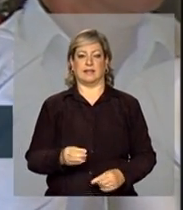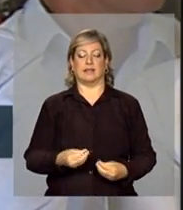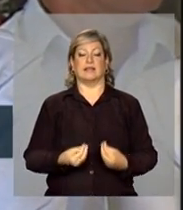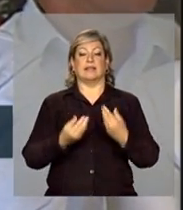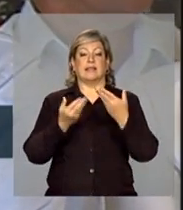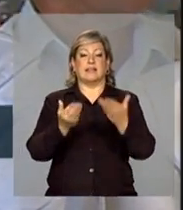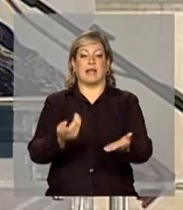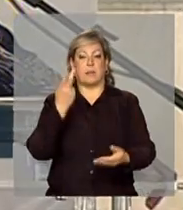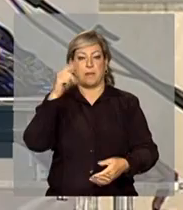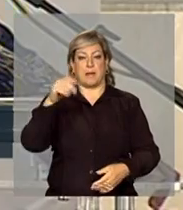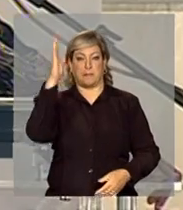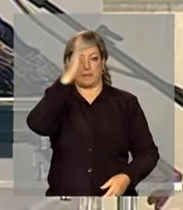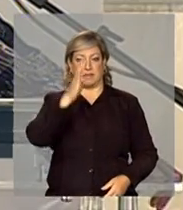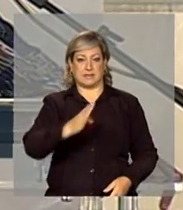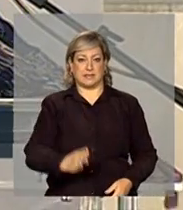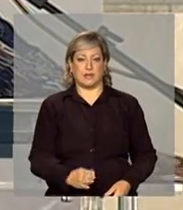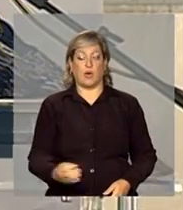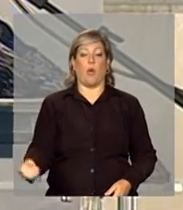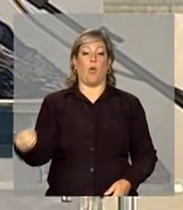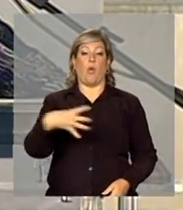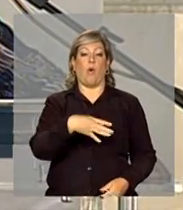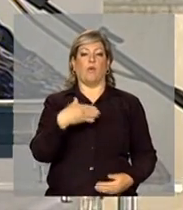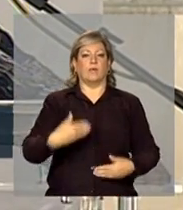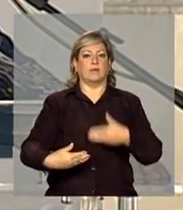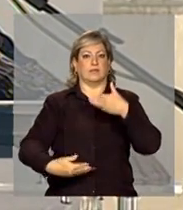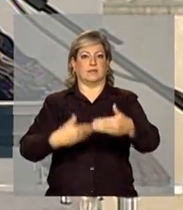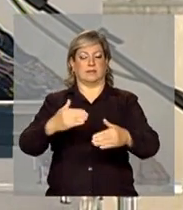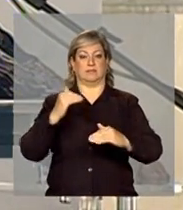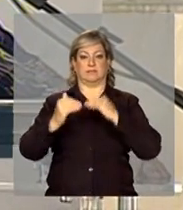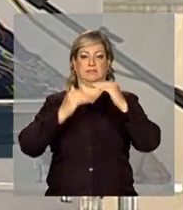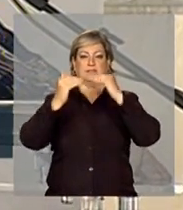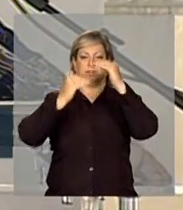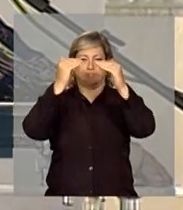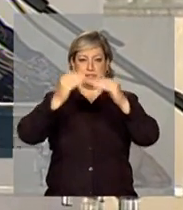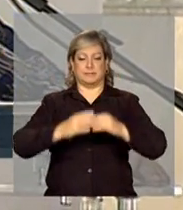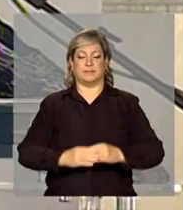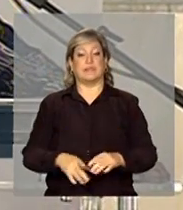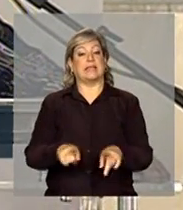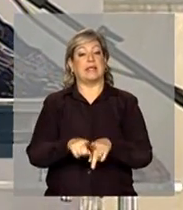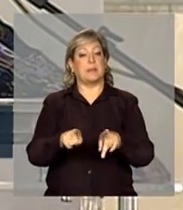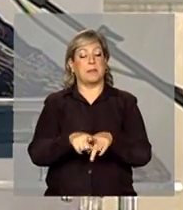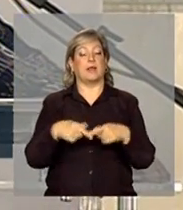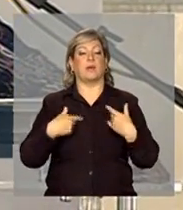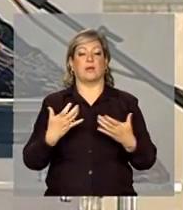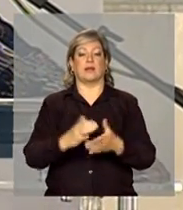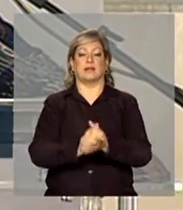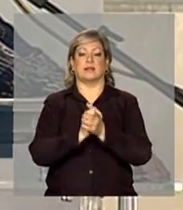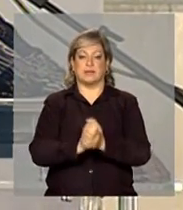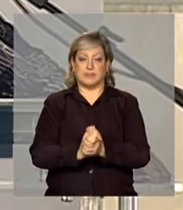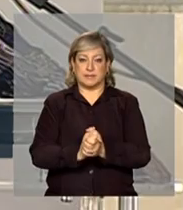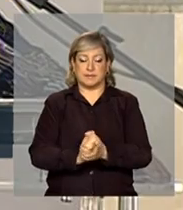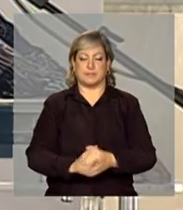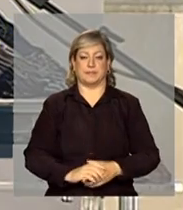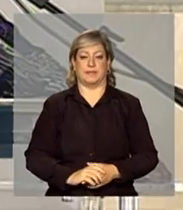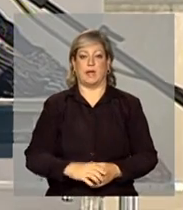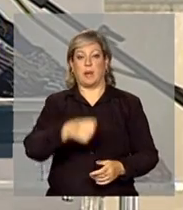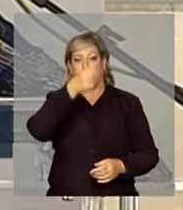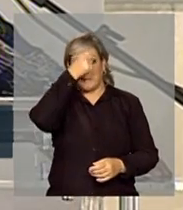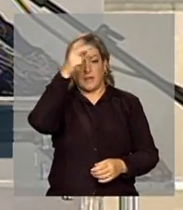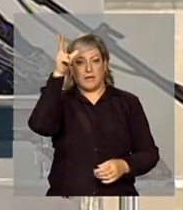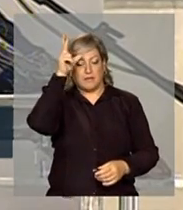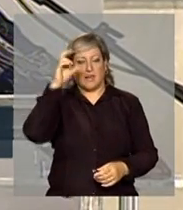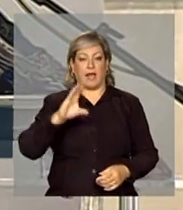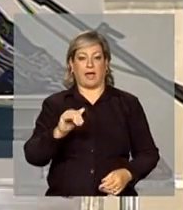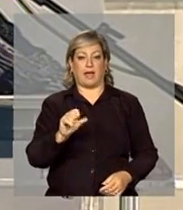levar o Brasil a novos patamares de desenvolvimento. Também queria cumprimentar o prefeito